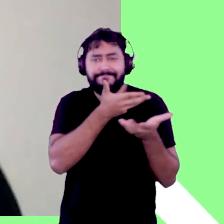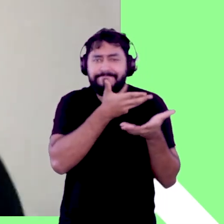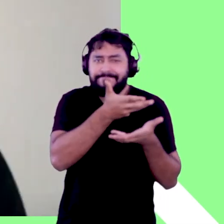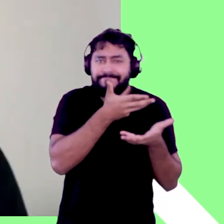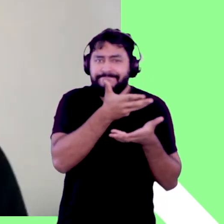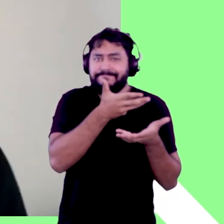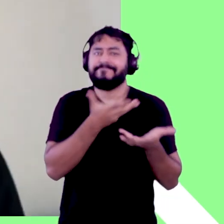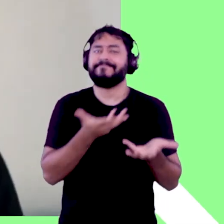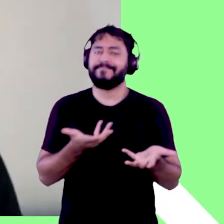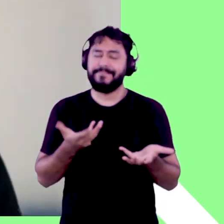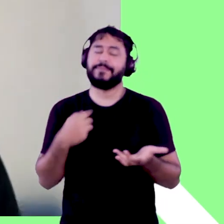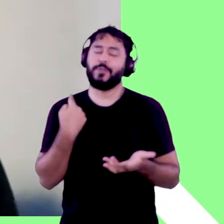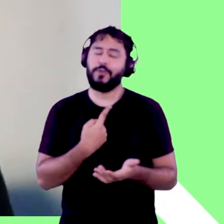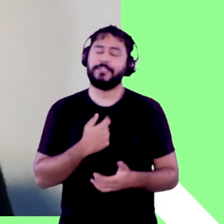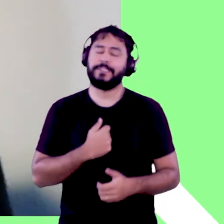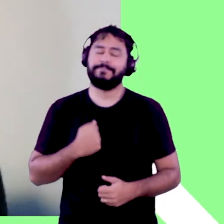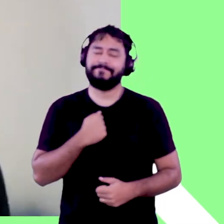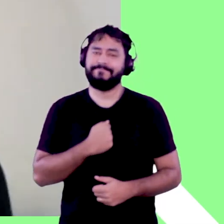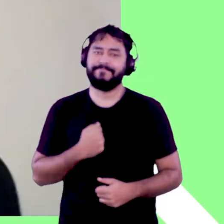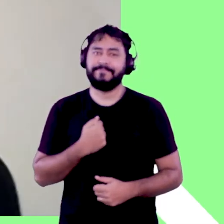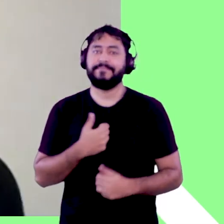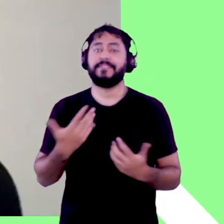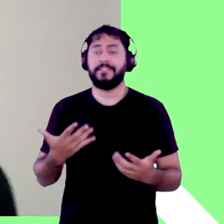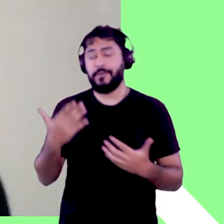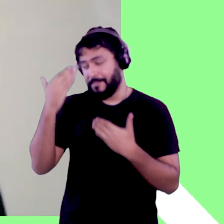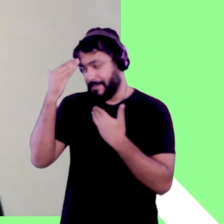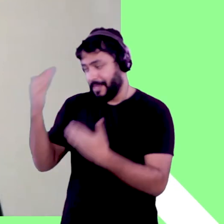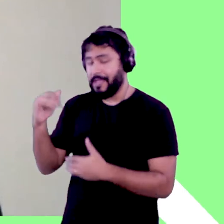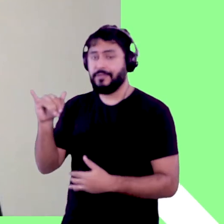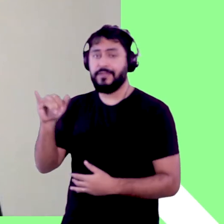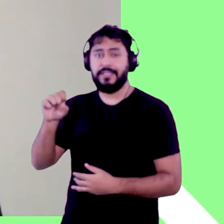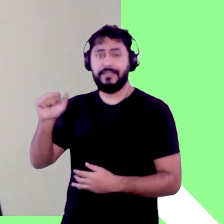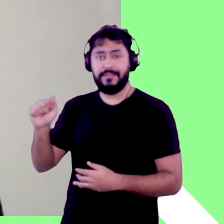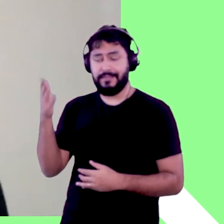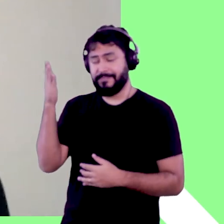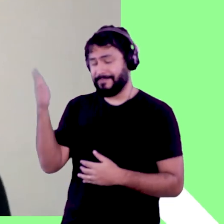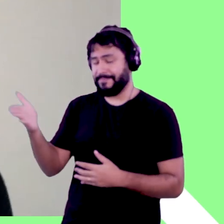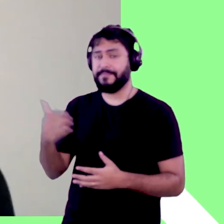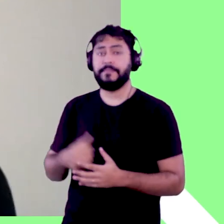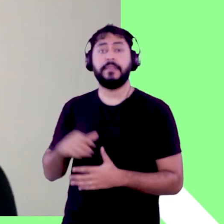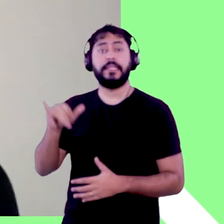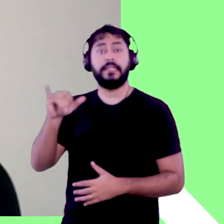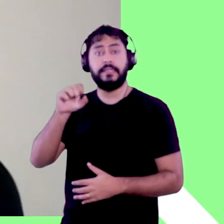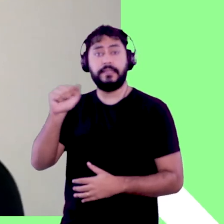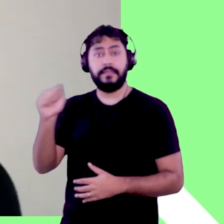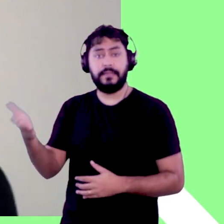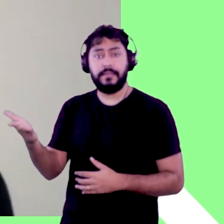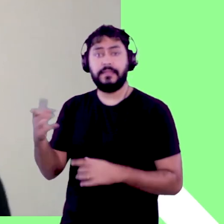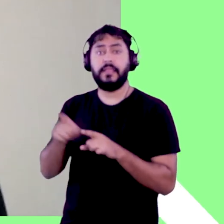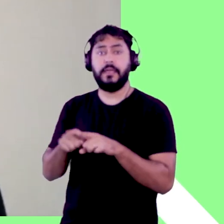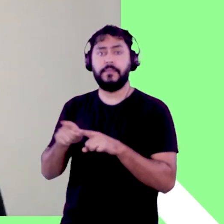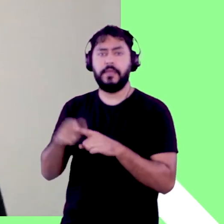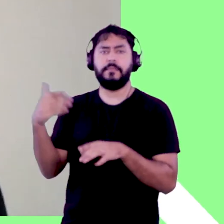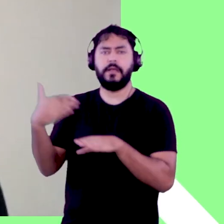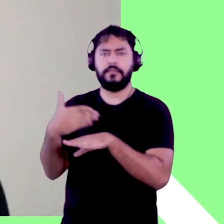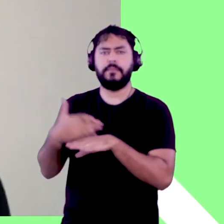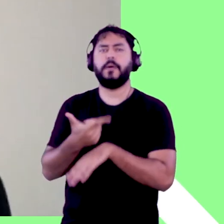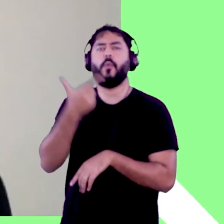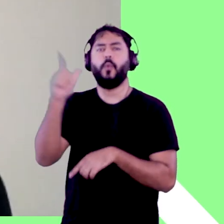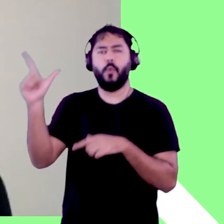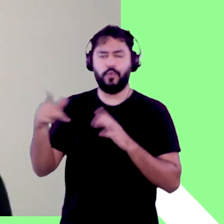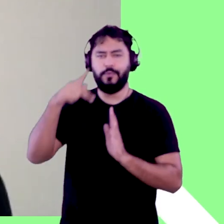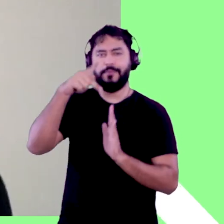ideia. Então, obrigado, Isa, demais, demais, demais. Isa também participa de outros projetos do